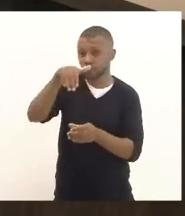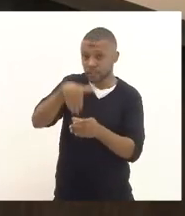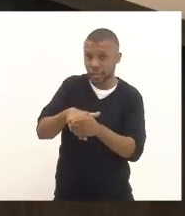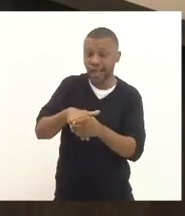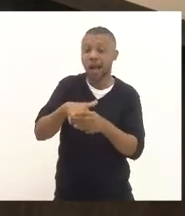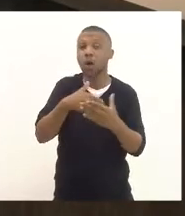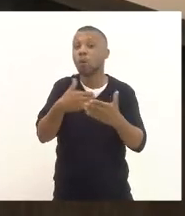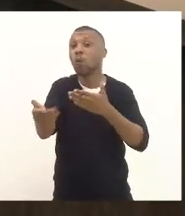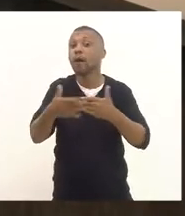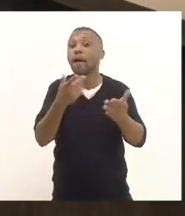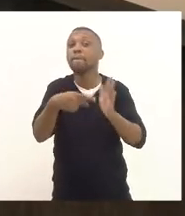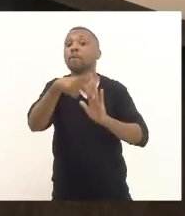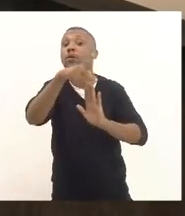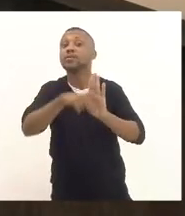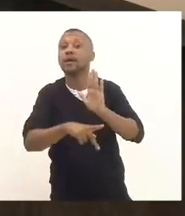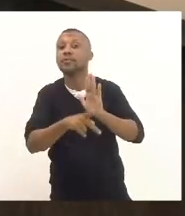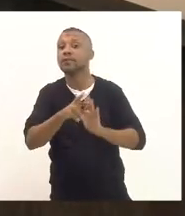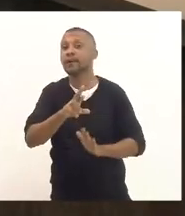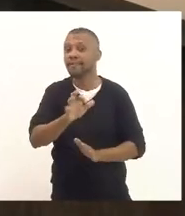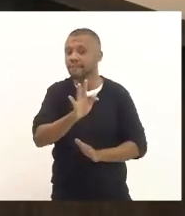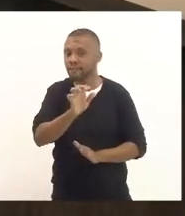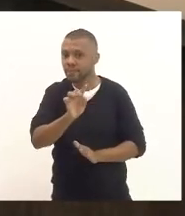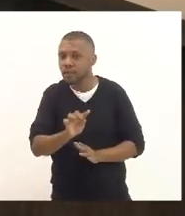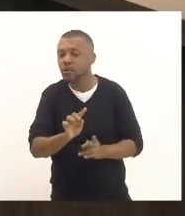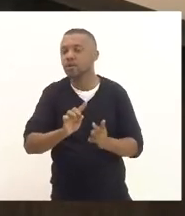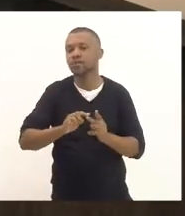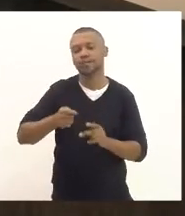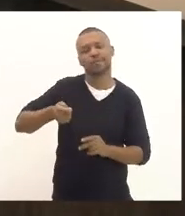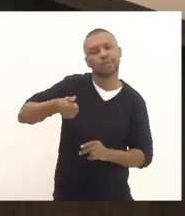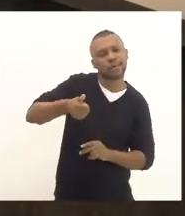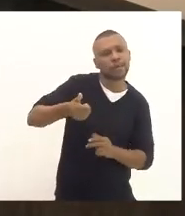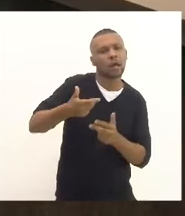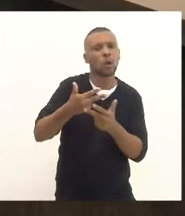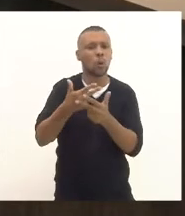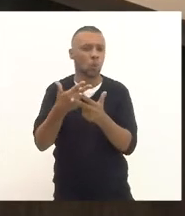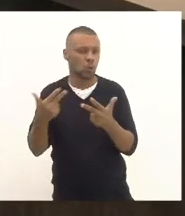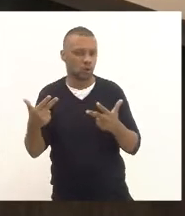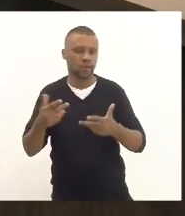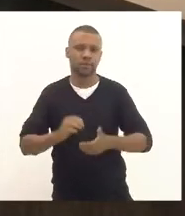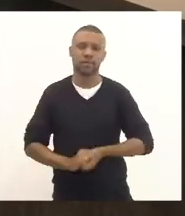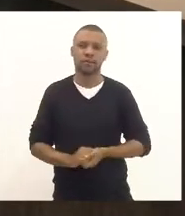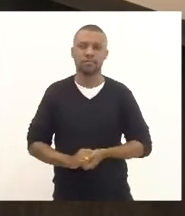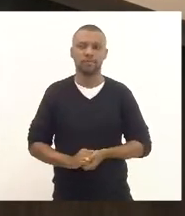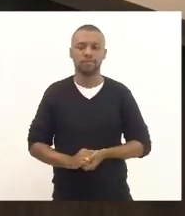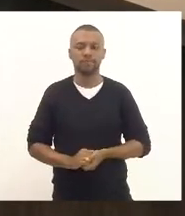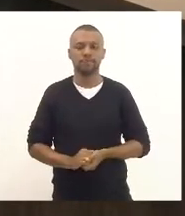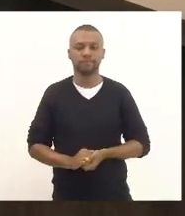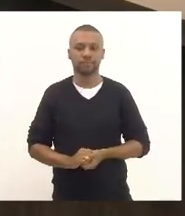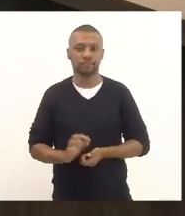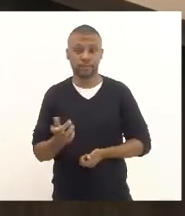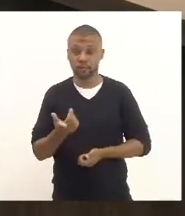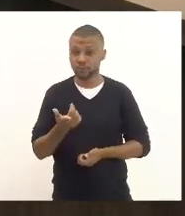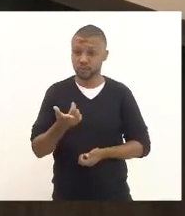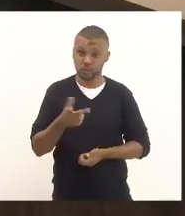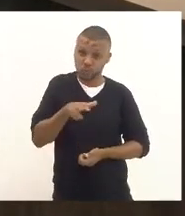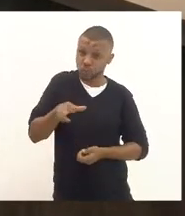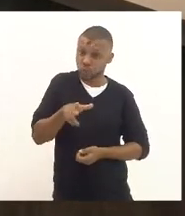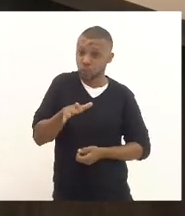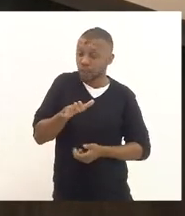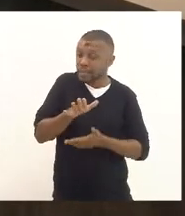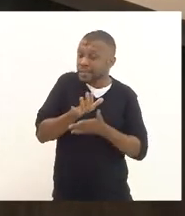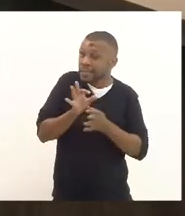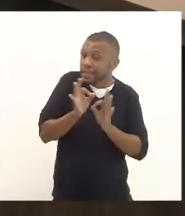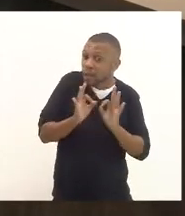Mas qualquer projeto que projeto de refrige benefício fiscal e deu certo e eu tô dizendo eu não sou o jurista